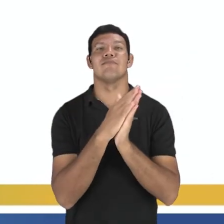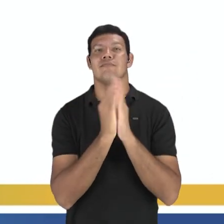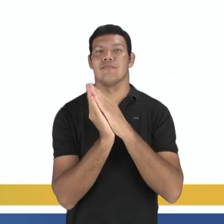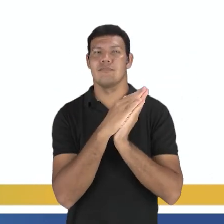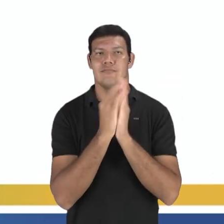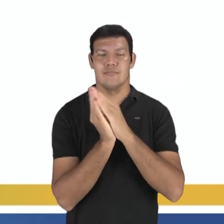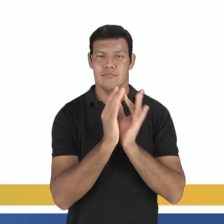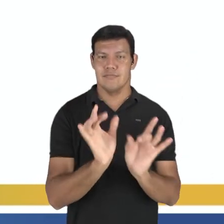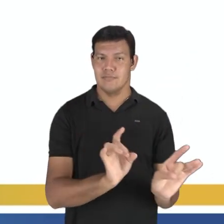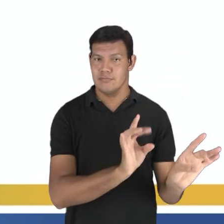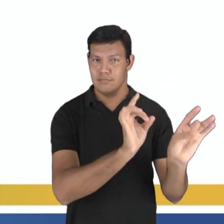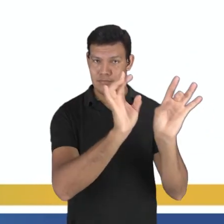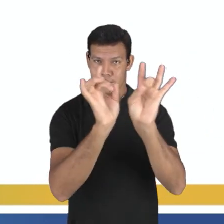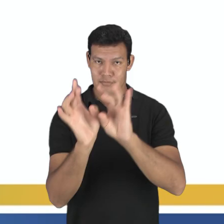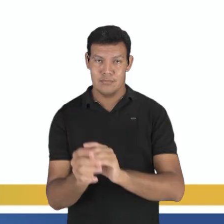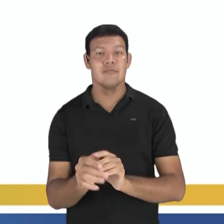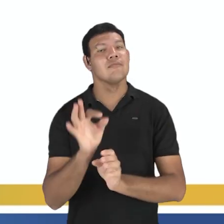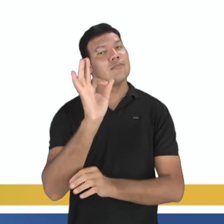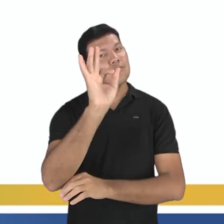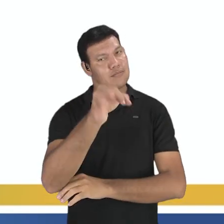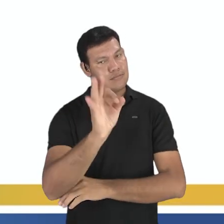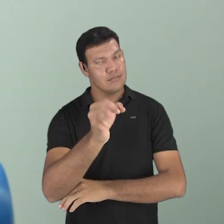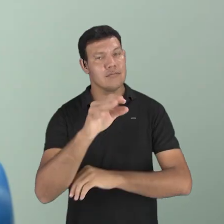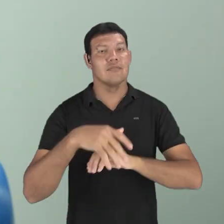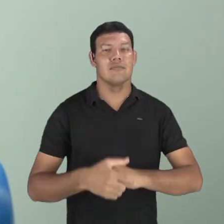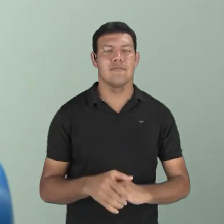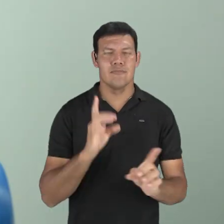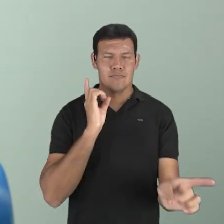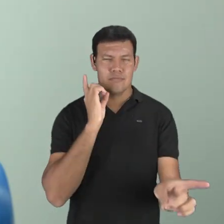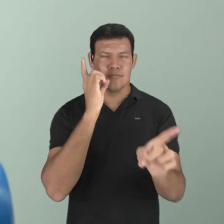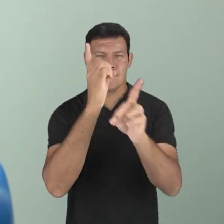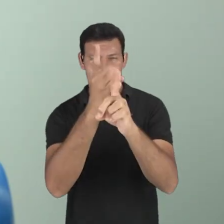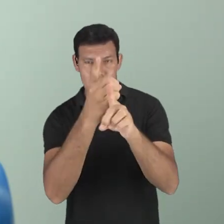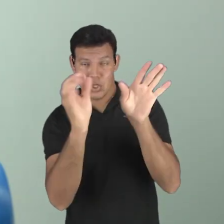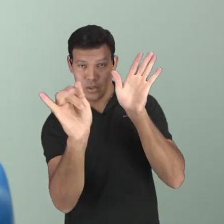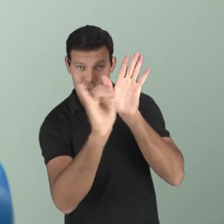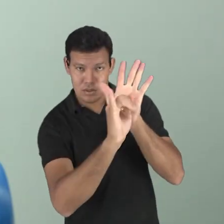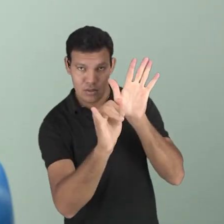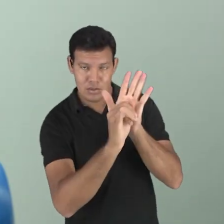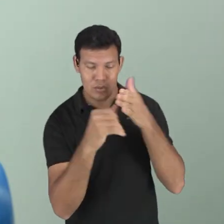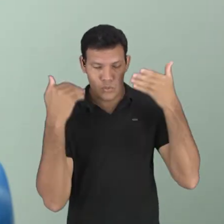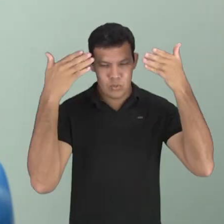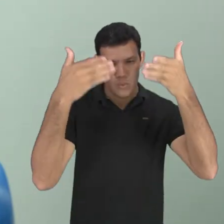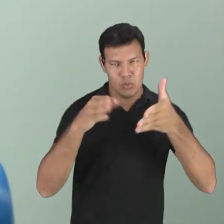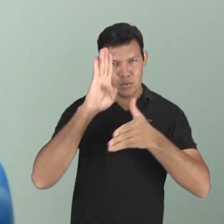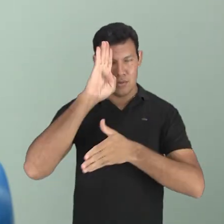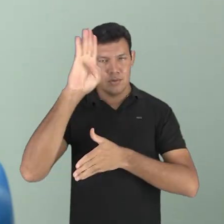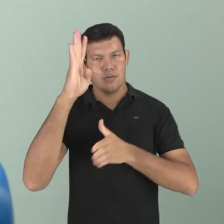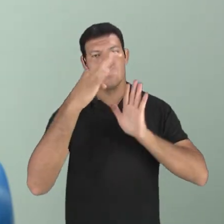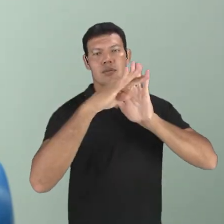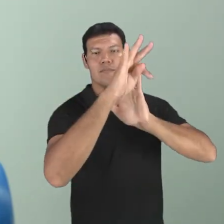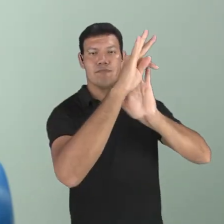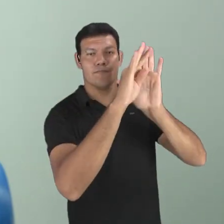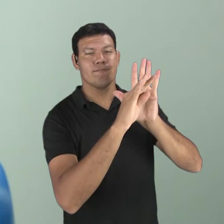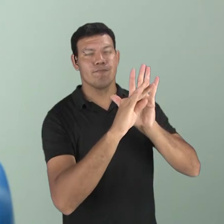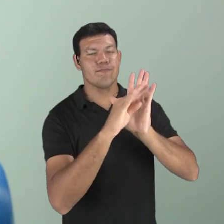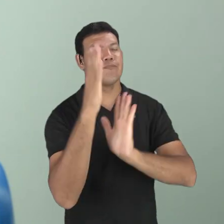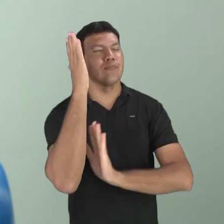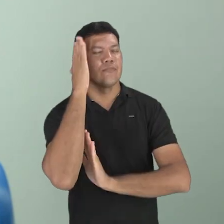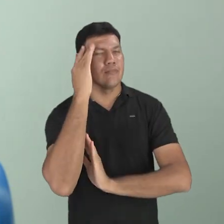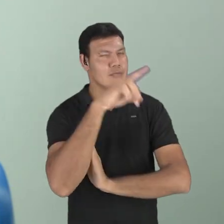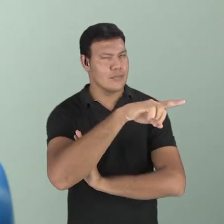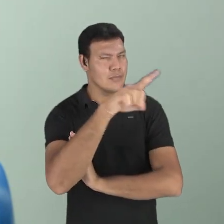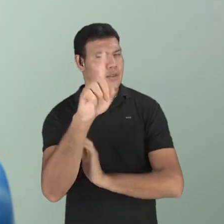boneca muito especial. Isso mesmo. Identificamos aqui a ideia central de um texto. E eu sei que agora vocês